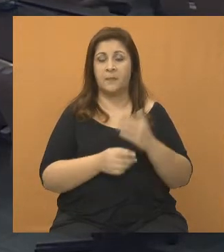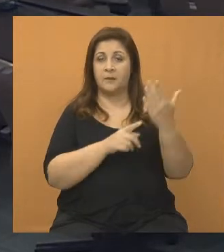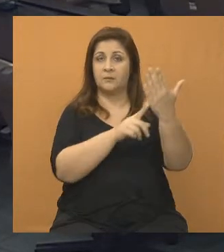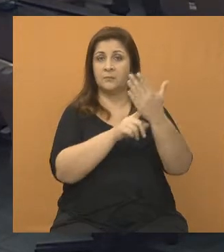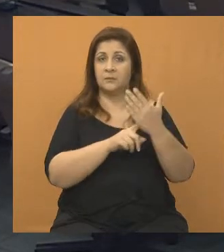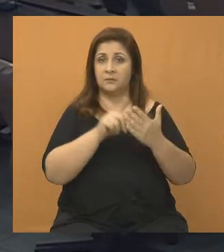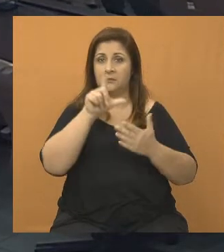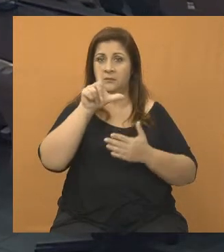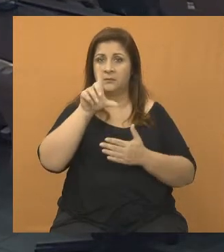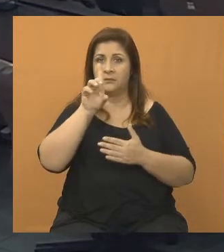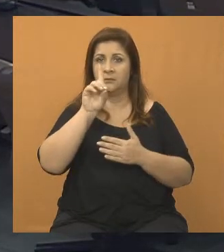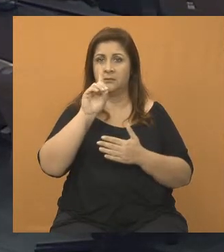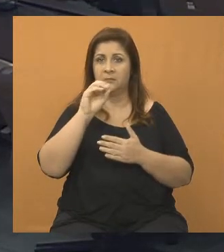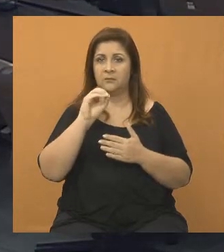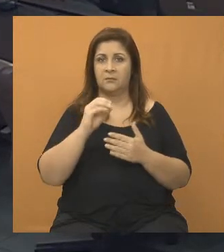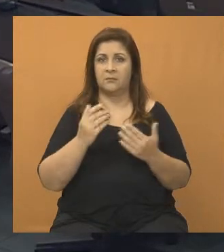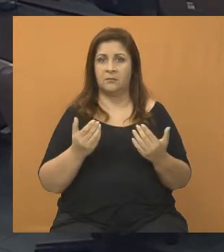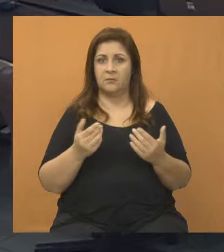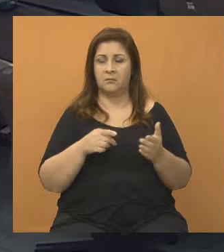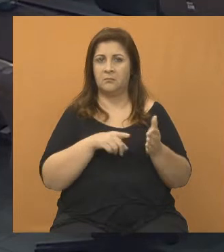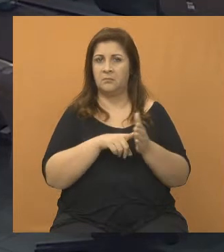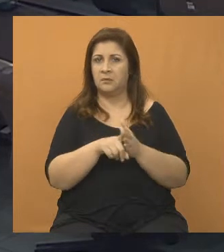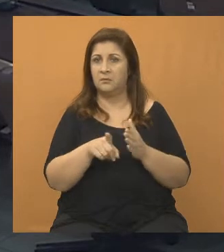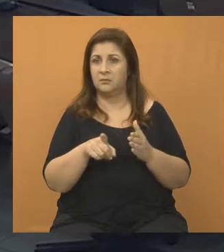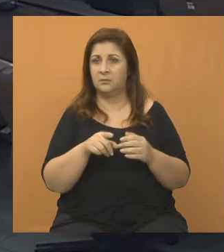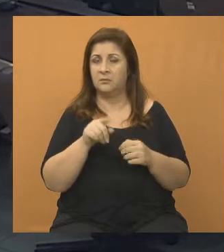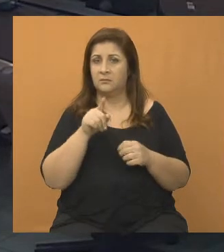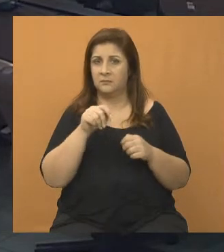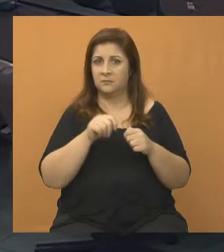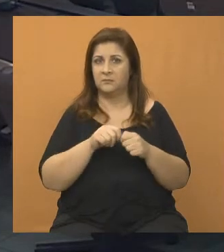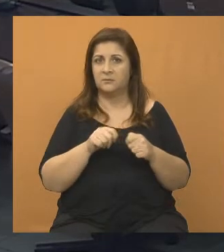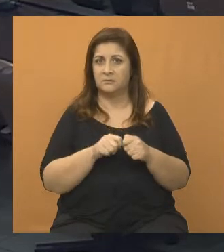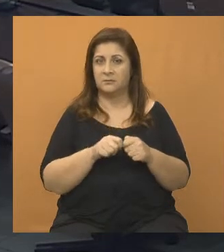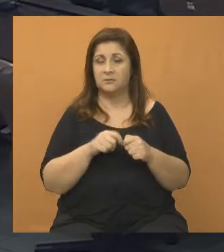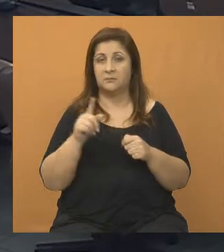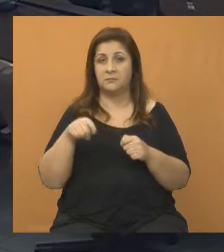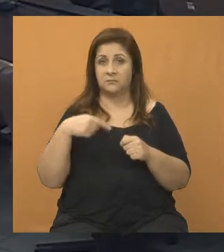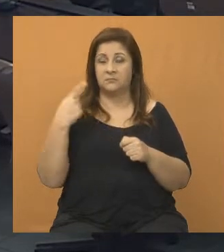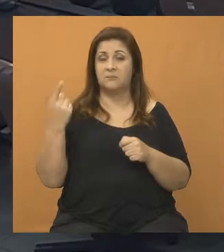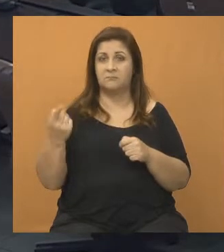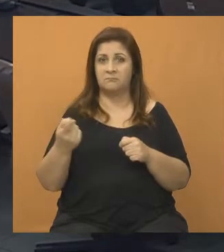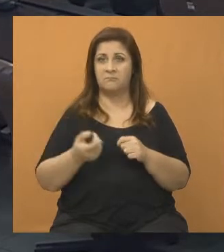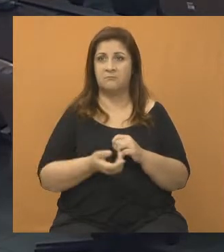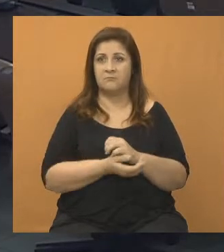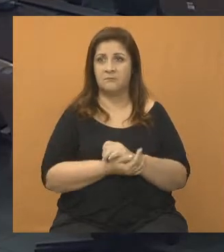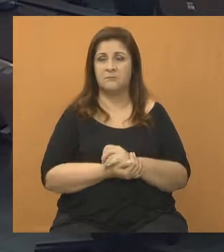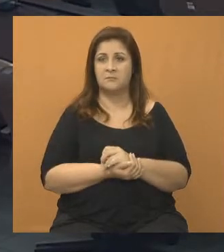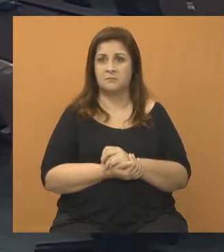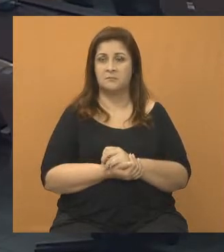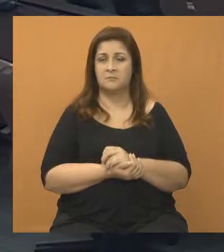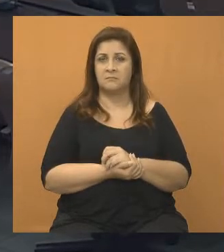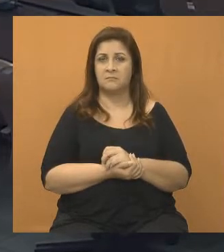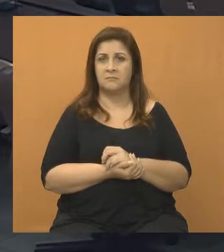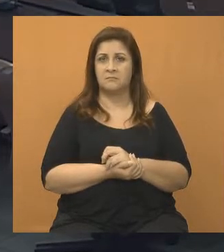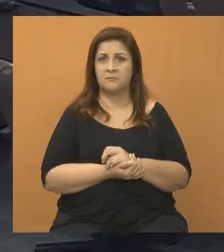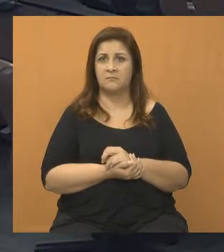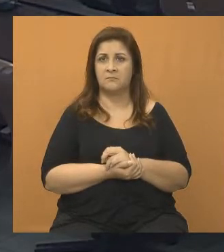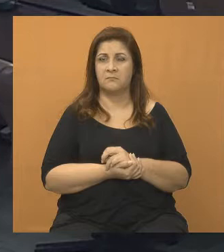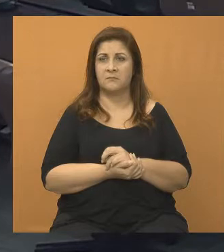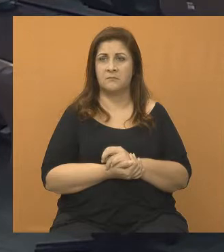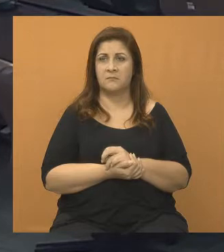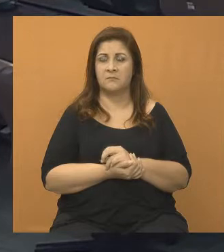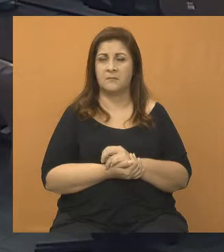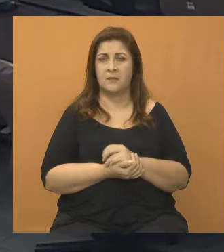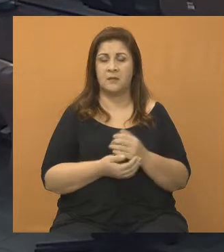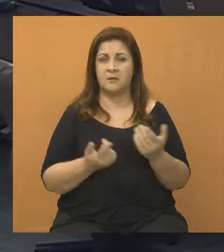da LDO. Acho que é uma pergunta, Fernando, que você deve fazer posterior a esse evento, tá? Não, mas eu acho não cabe